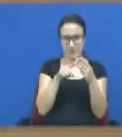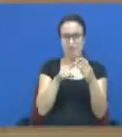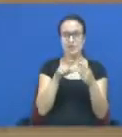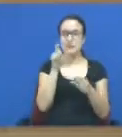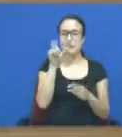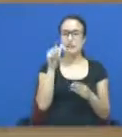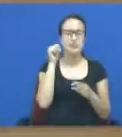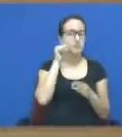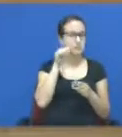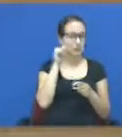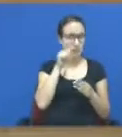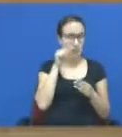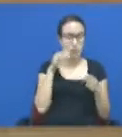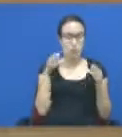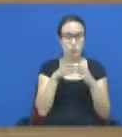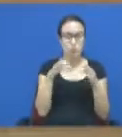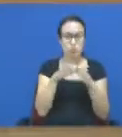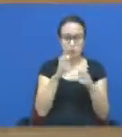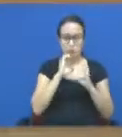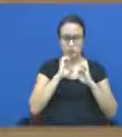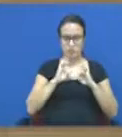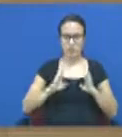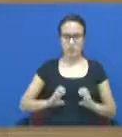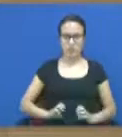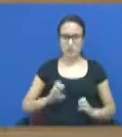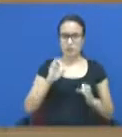Comissão Ético-Parlamentar,